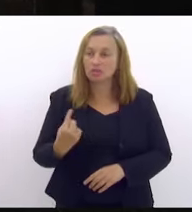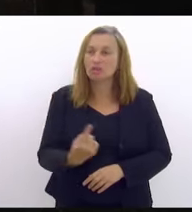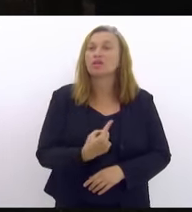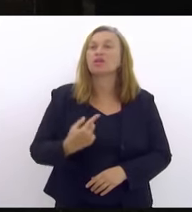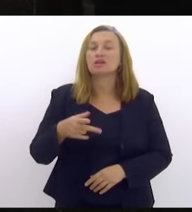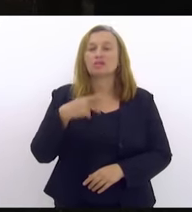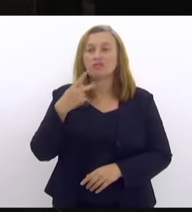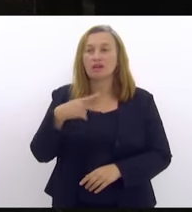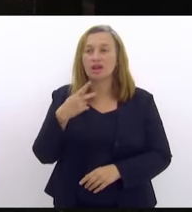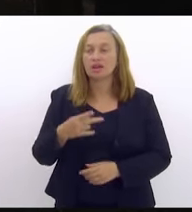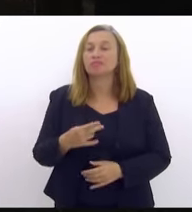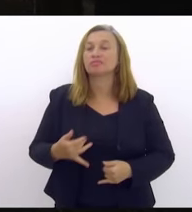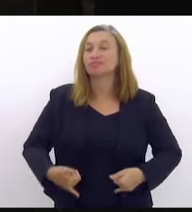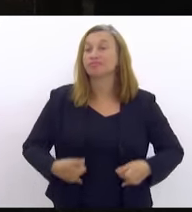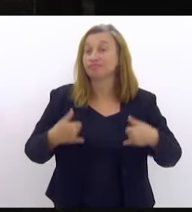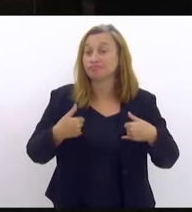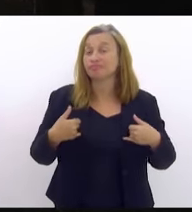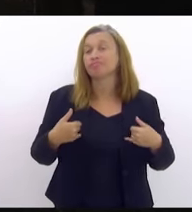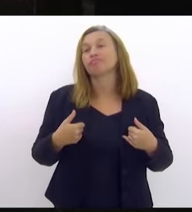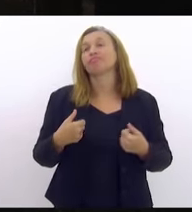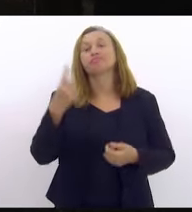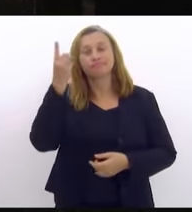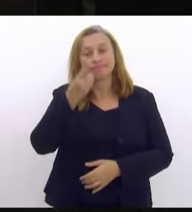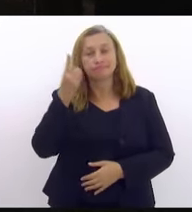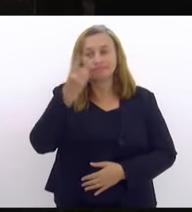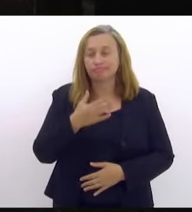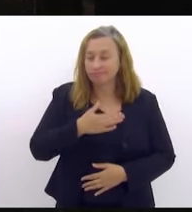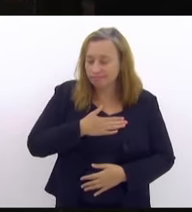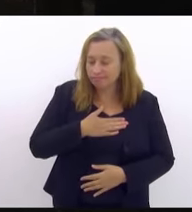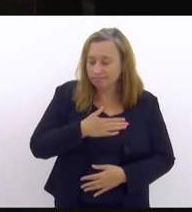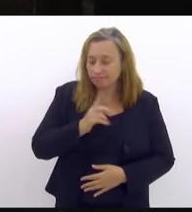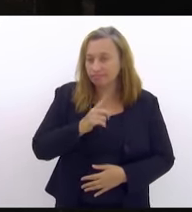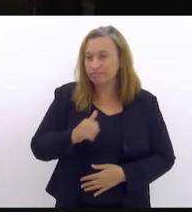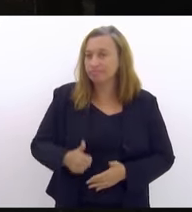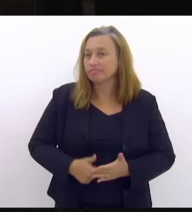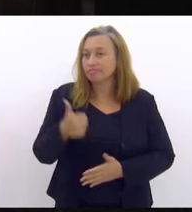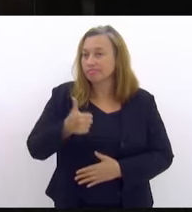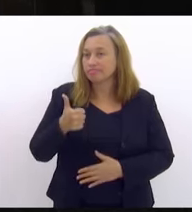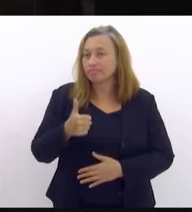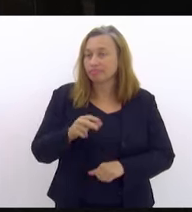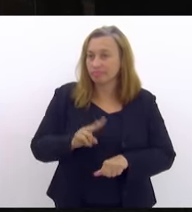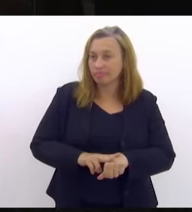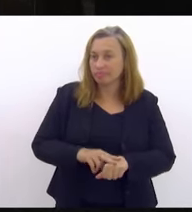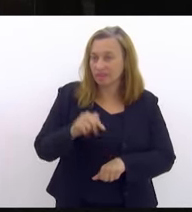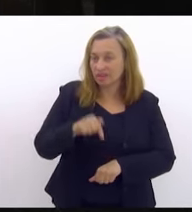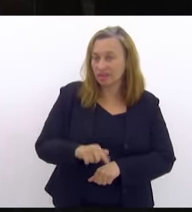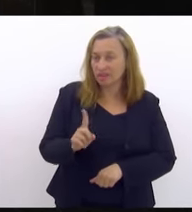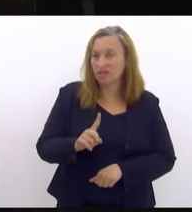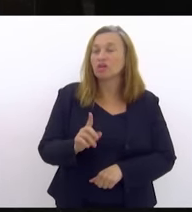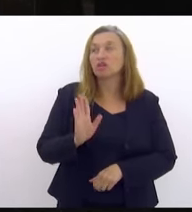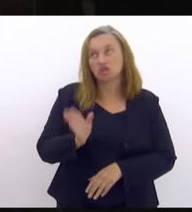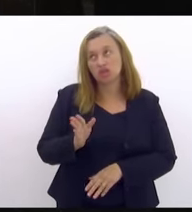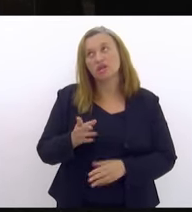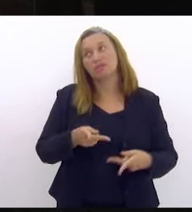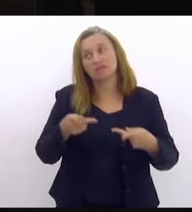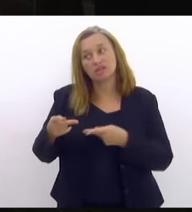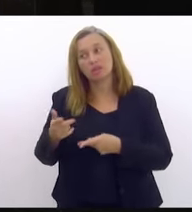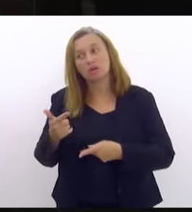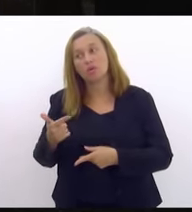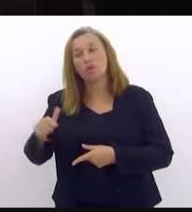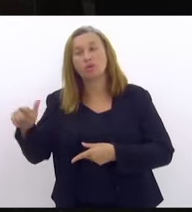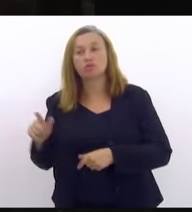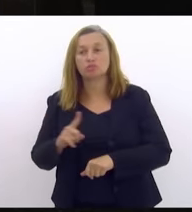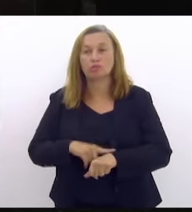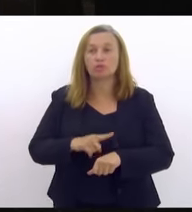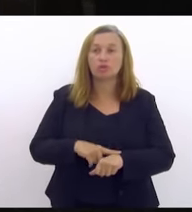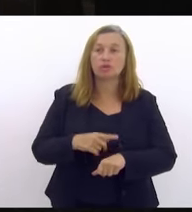dizer que eu fico muito feliz, deputado. Para mim, não é a primeira vez que eu estou aqui, não. Eu já estive aqui outras vezes